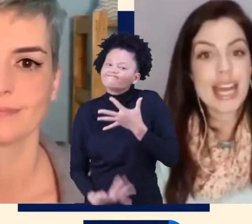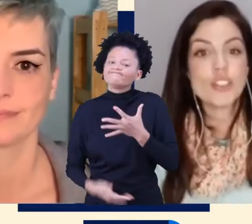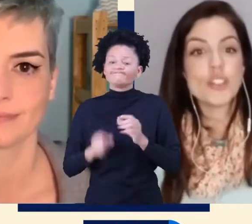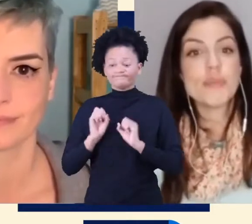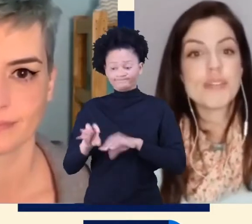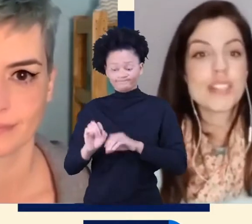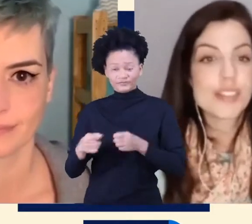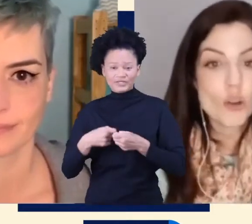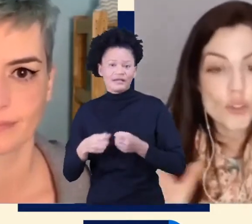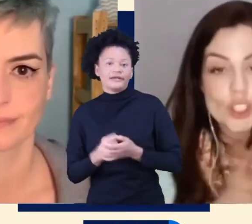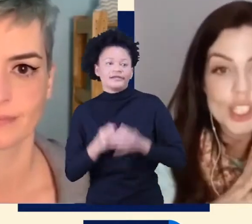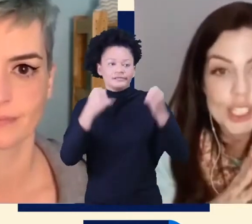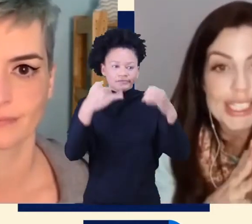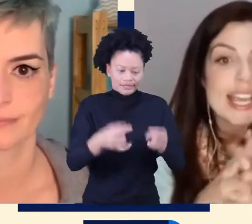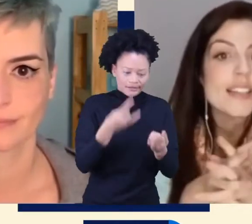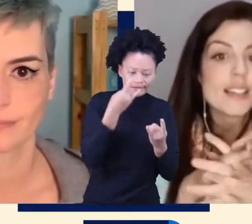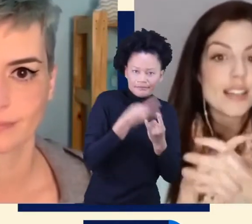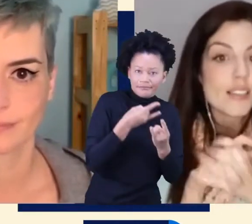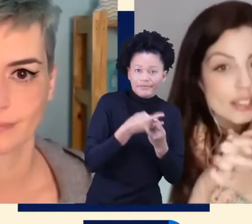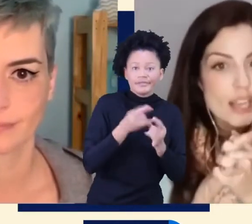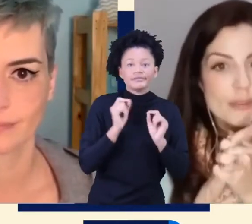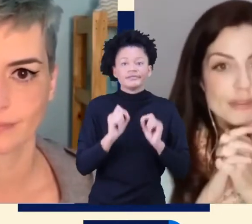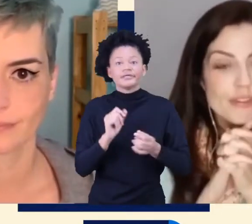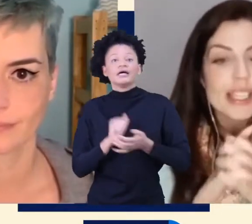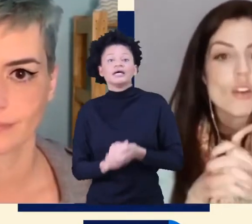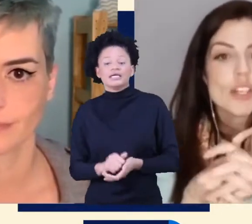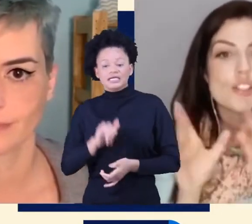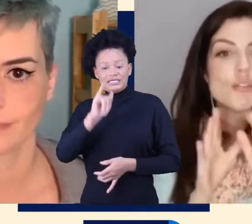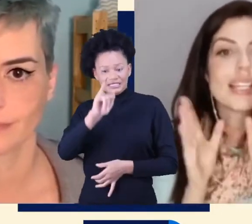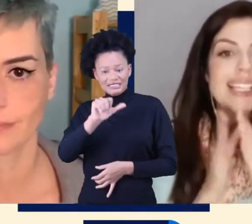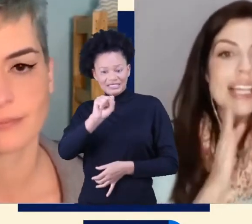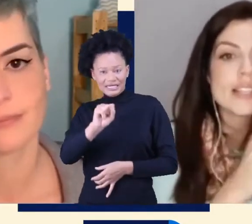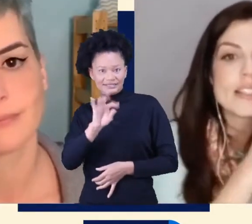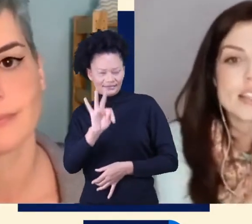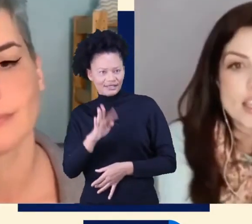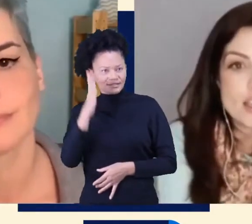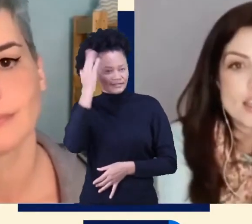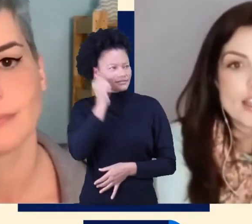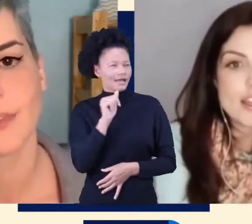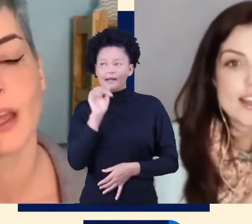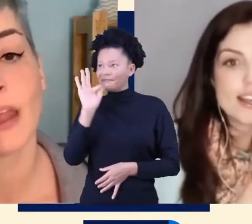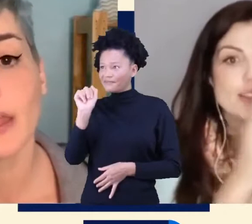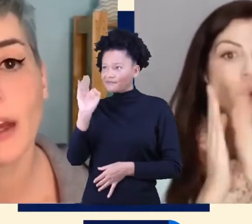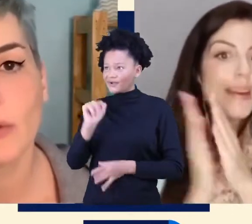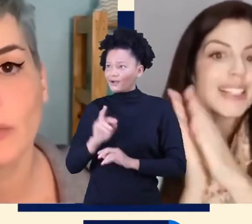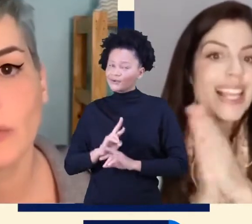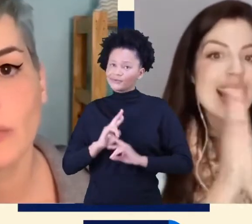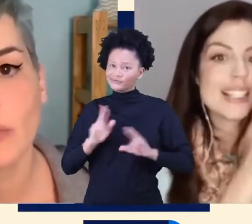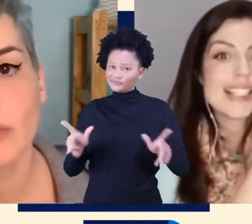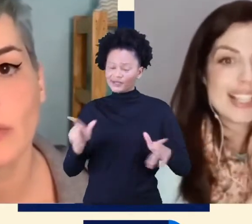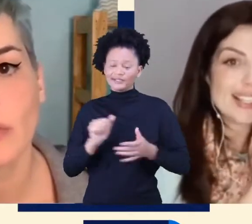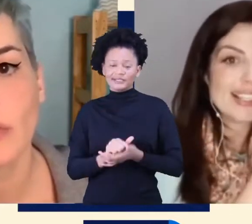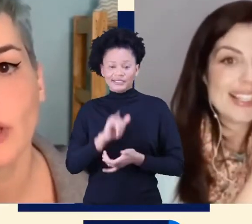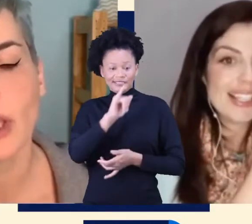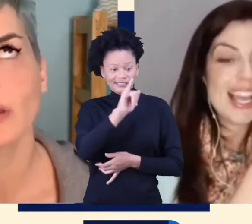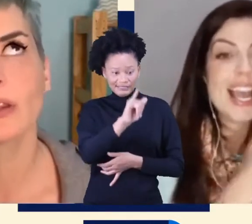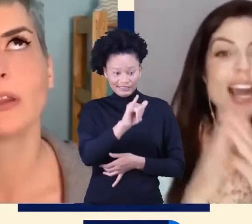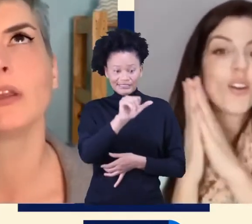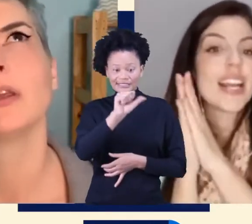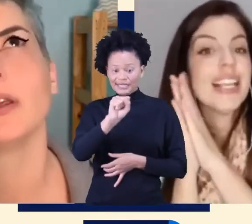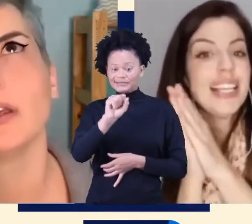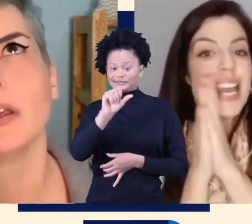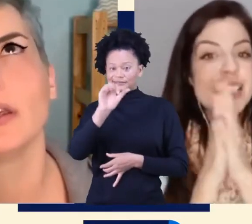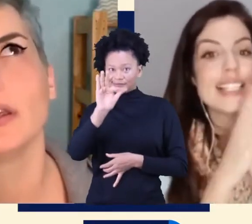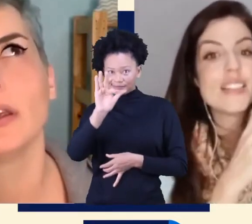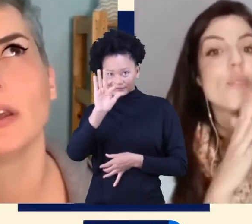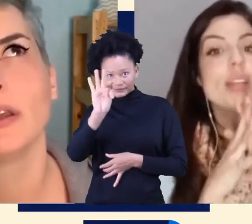você falar de prevenção de IST, você sabe, Fafá, que agora a gente fala IST, não é Não. mais DST.